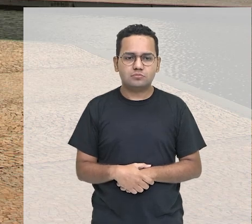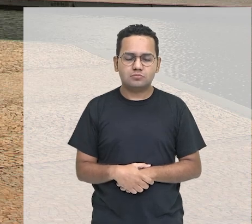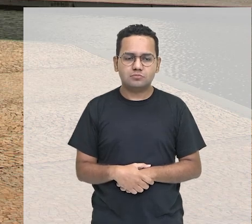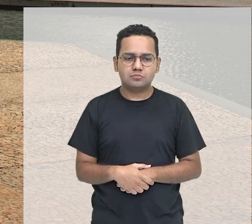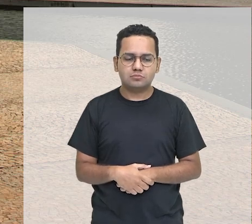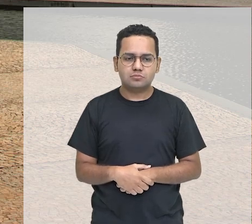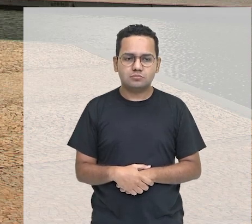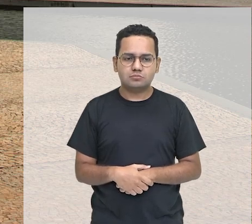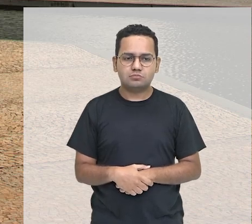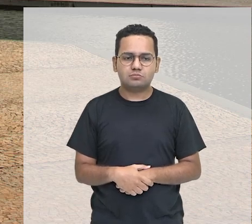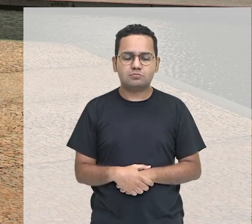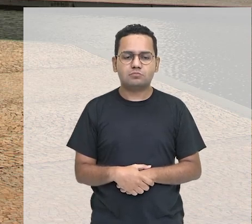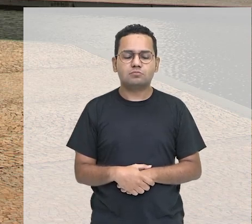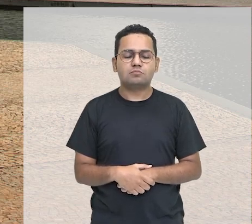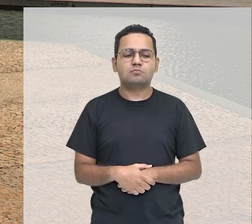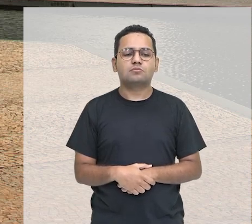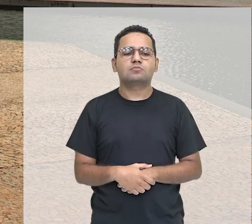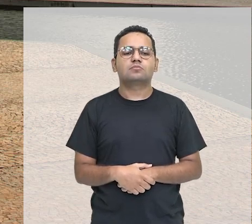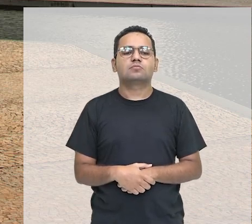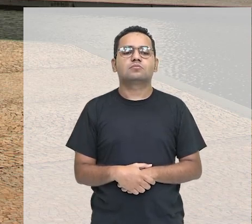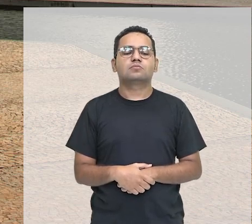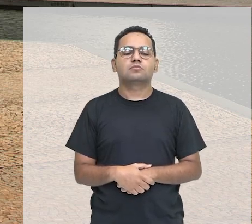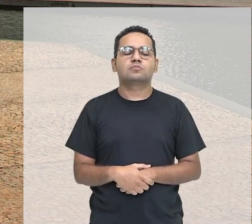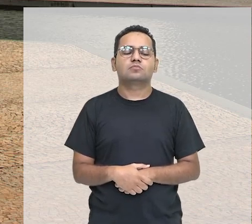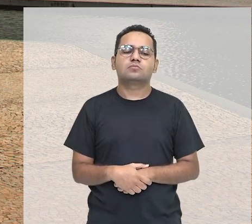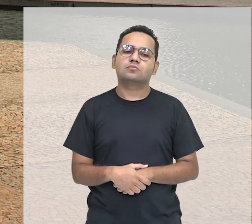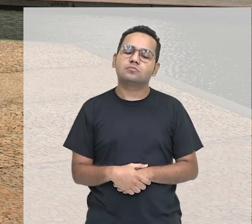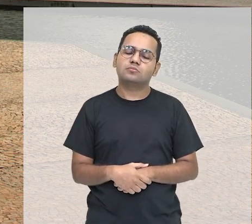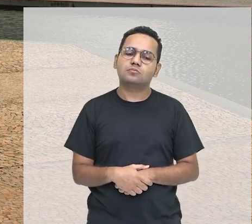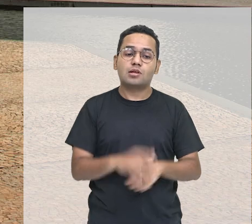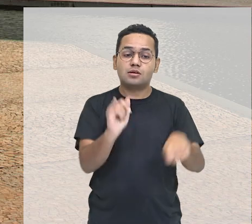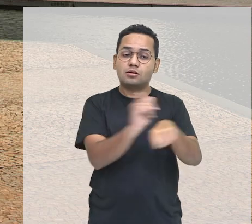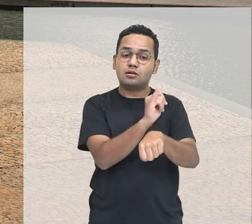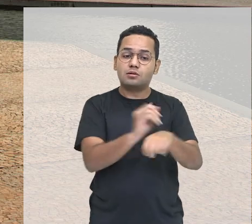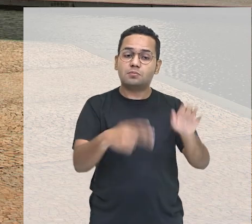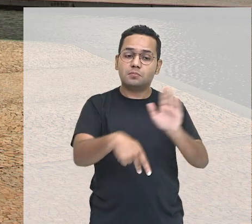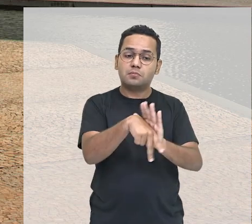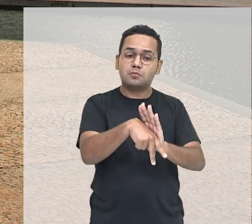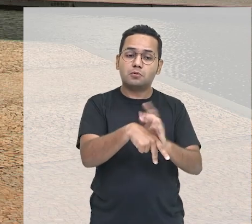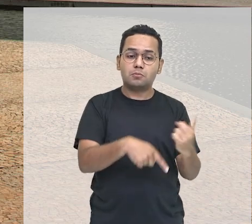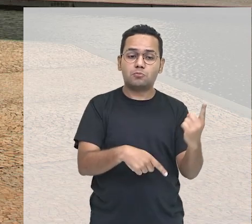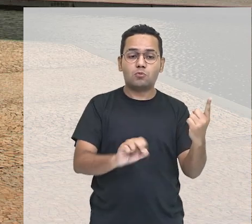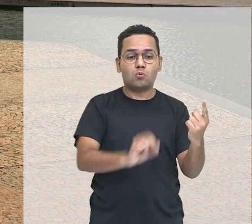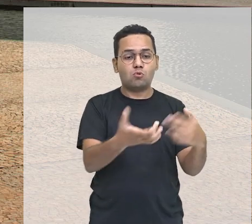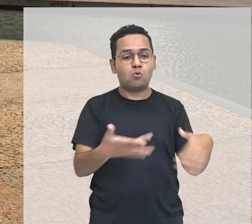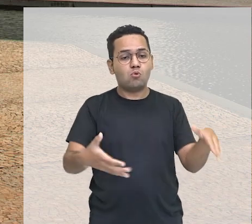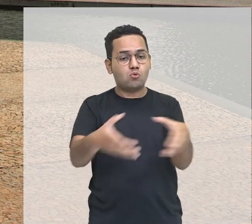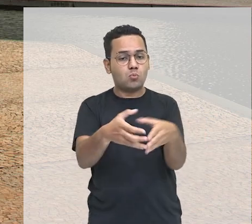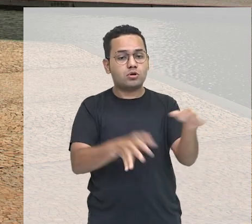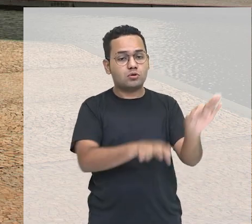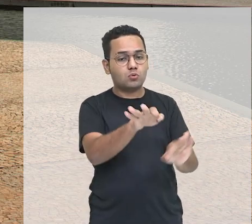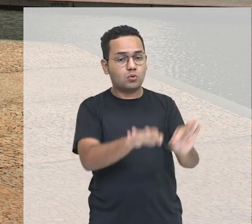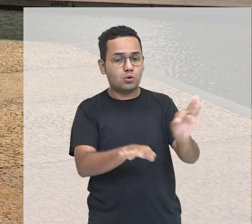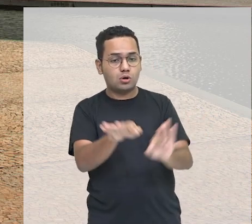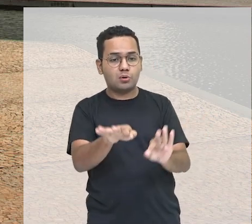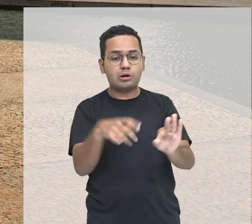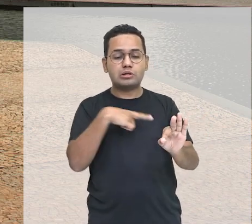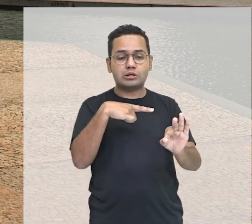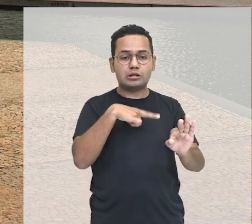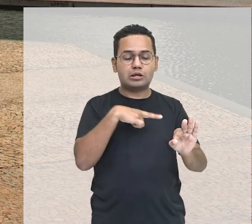um sujeito ou grupo, né, se organiza, exerce o poder